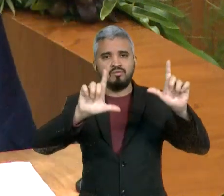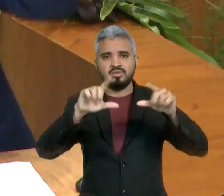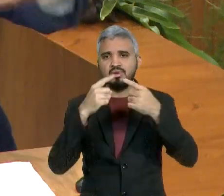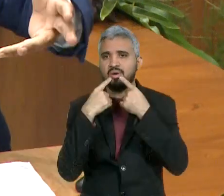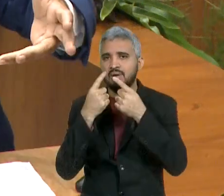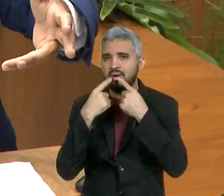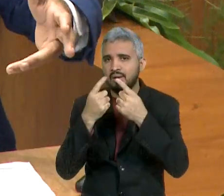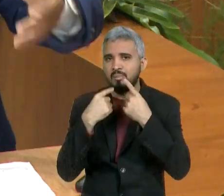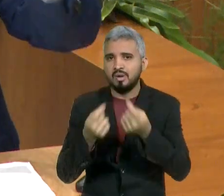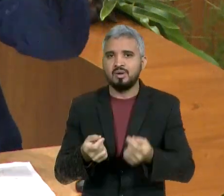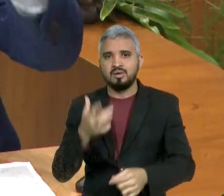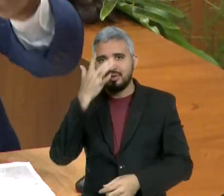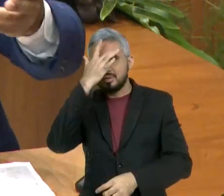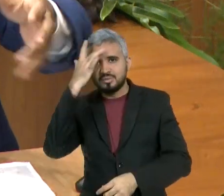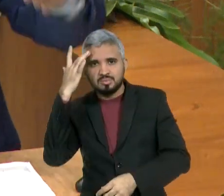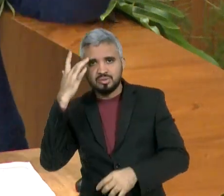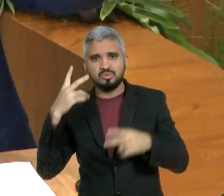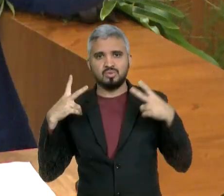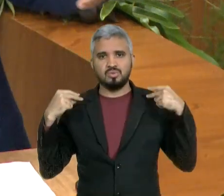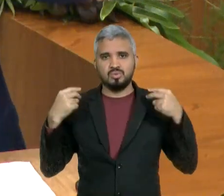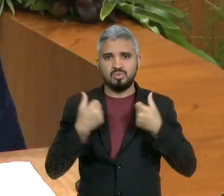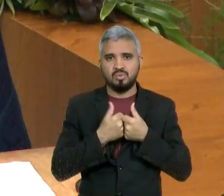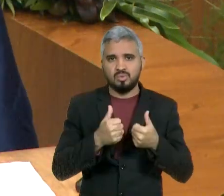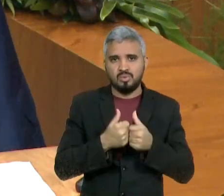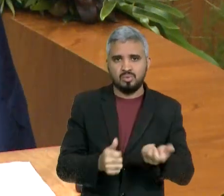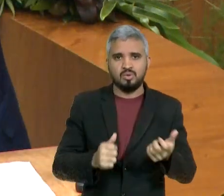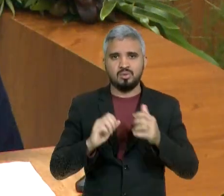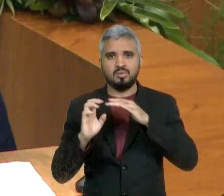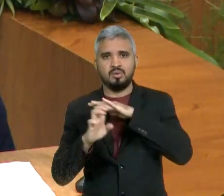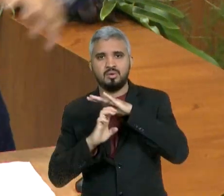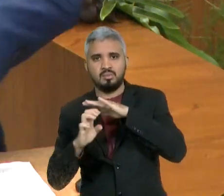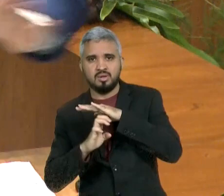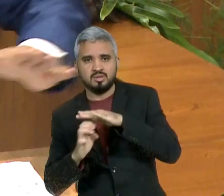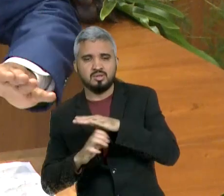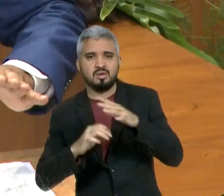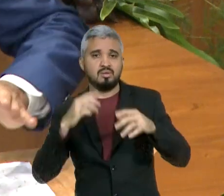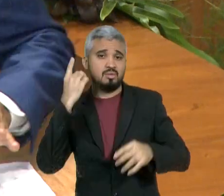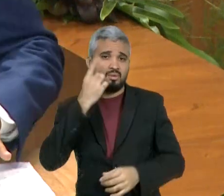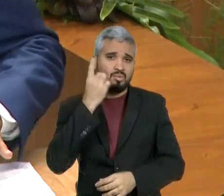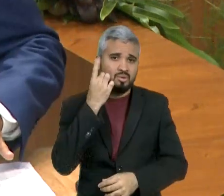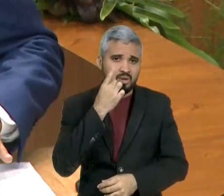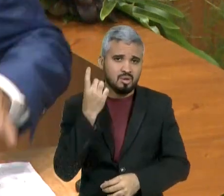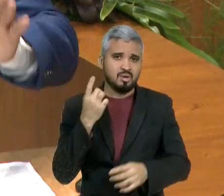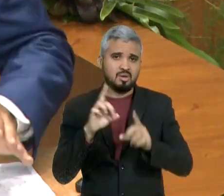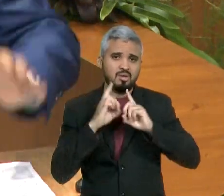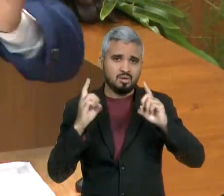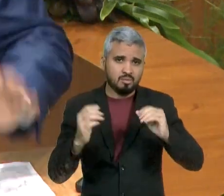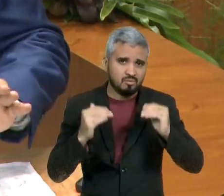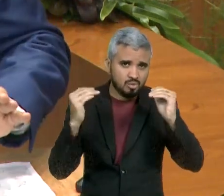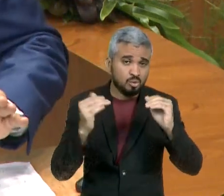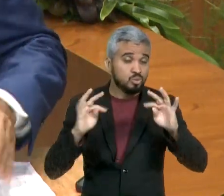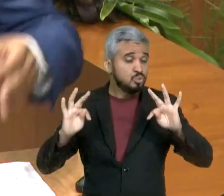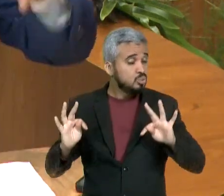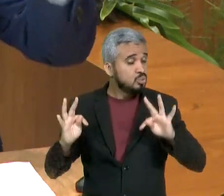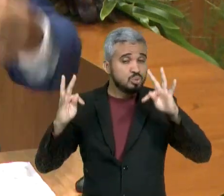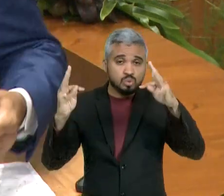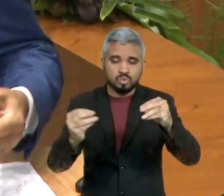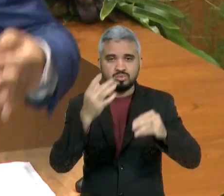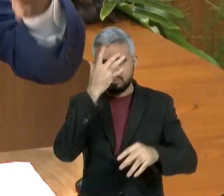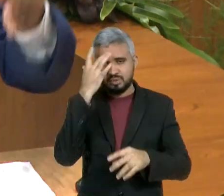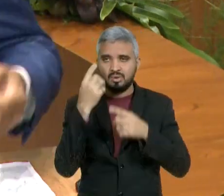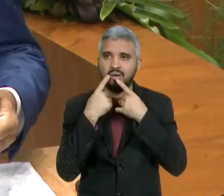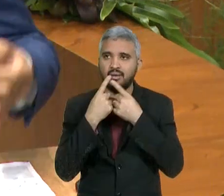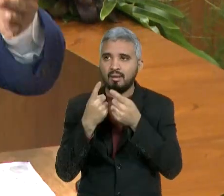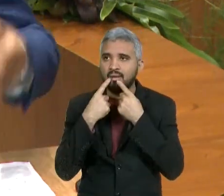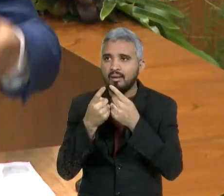ônibus, da dona de casa, do empresário, do deputado, do desembargador, de todos. Reclamação total, que não